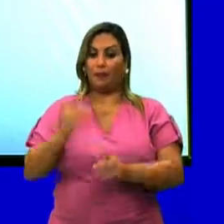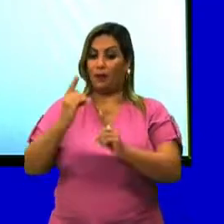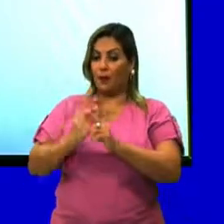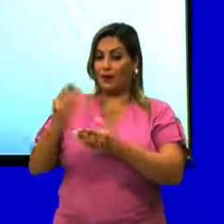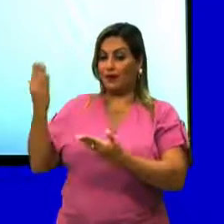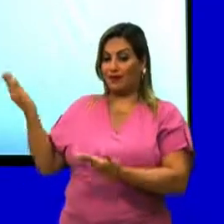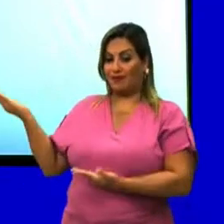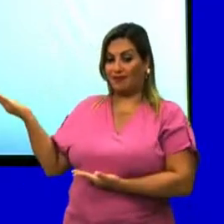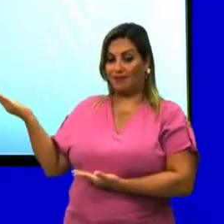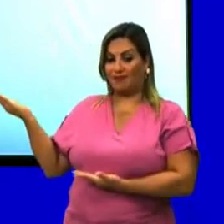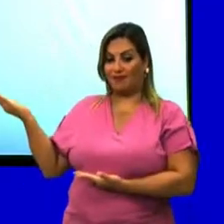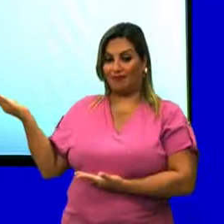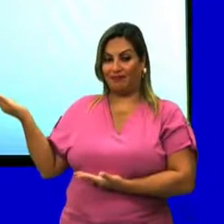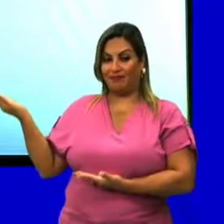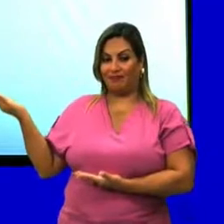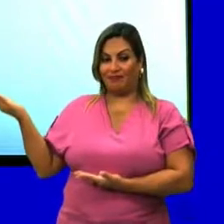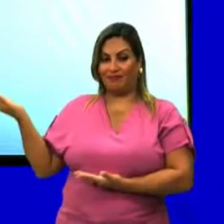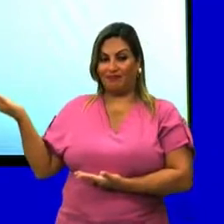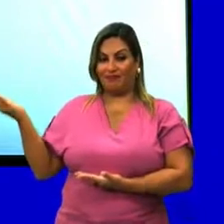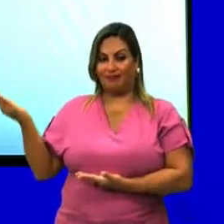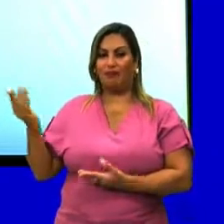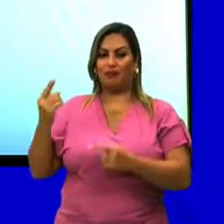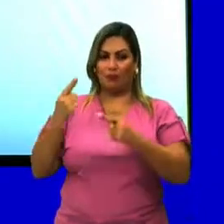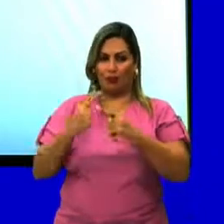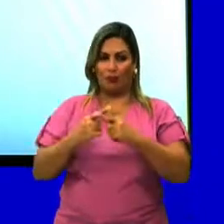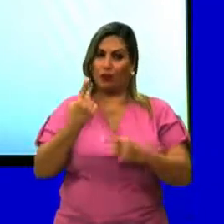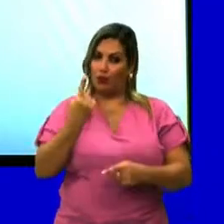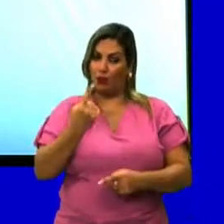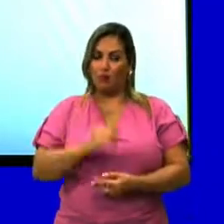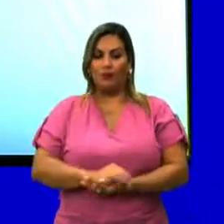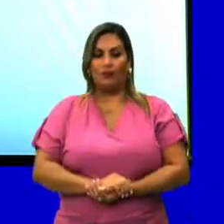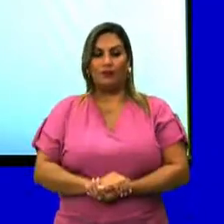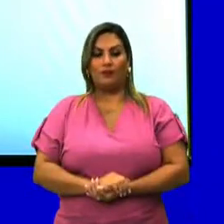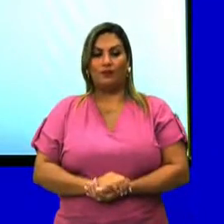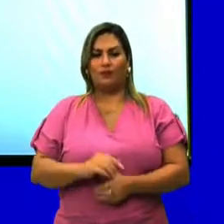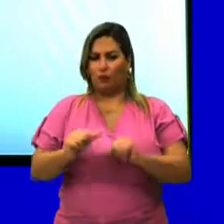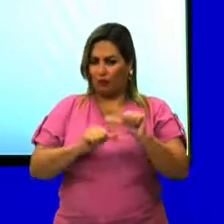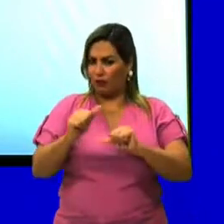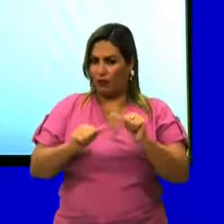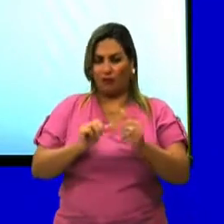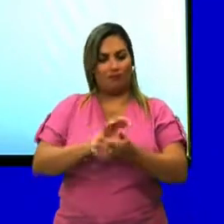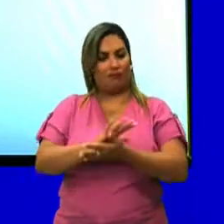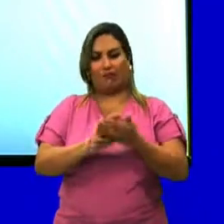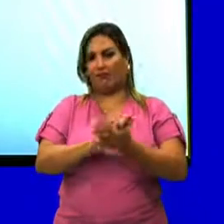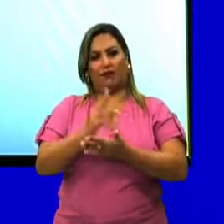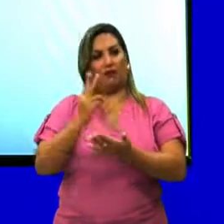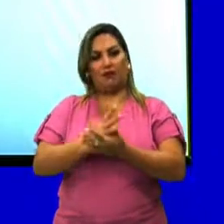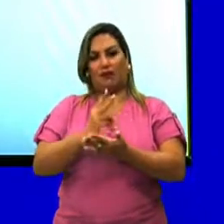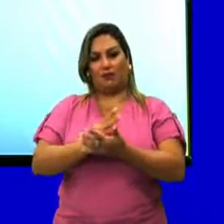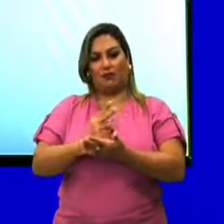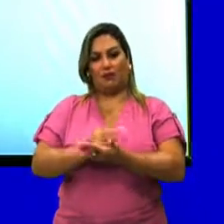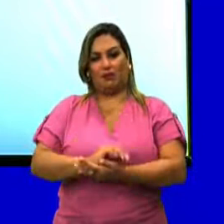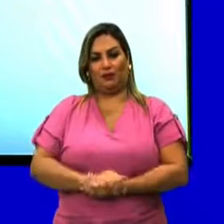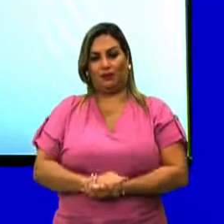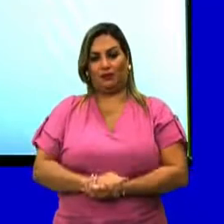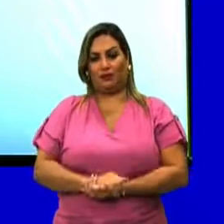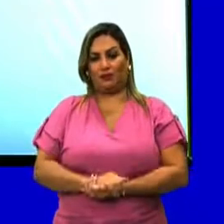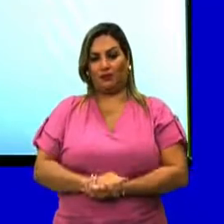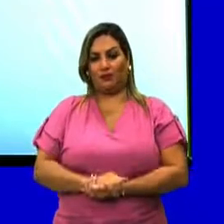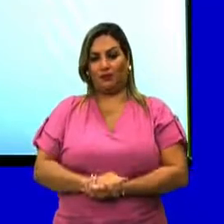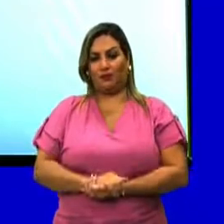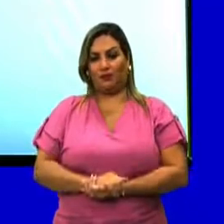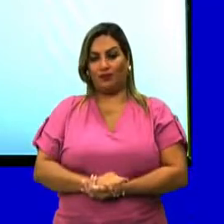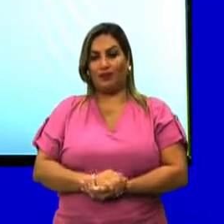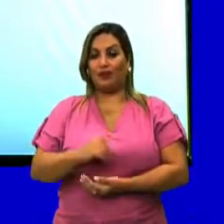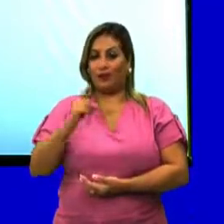achei o meu polinômio agora Olha aqui o multiplicar por um vai alterar não altera em nada agora esse